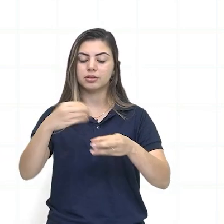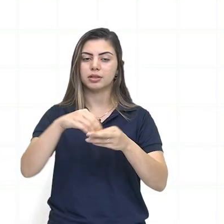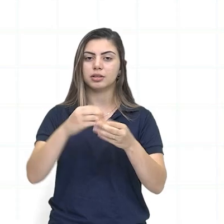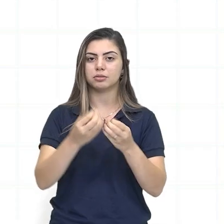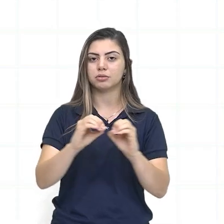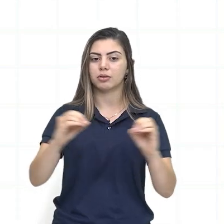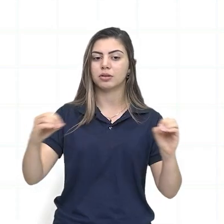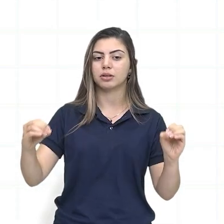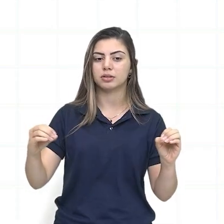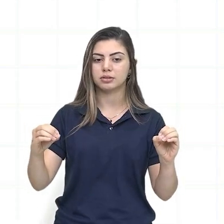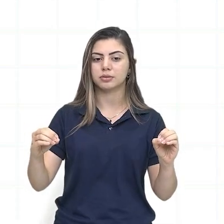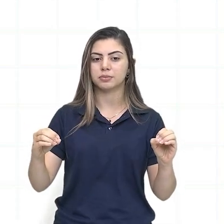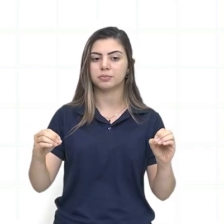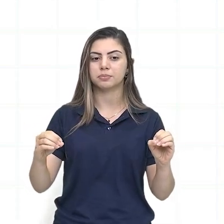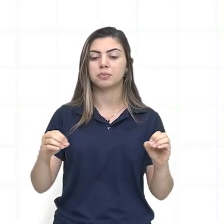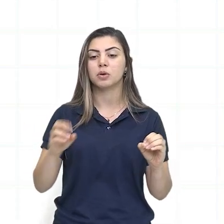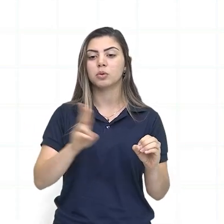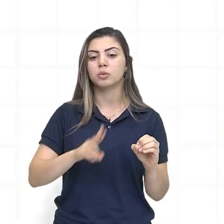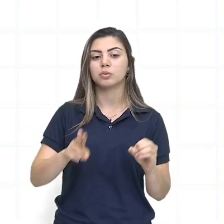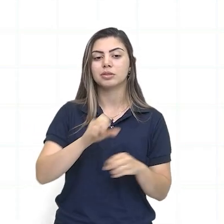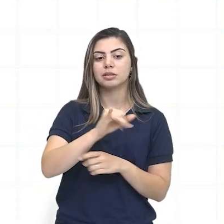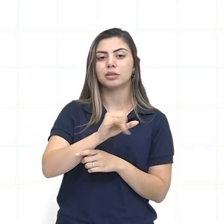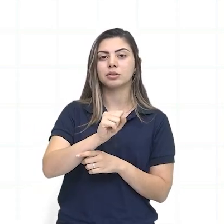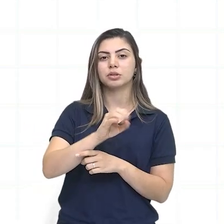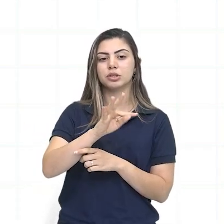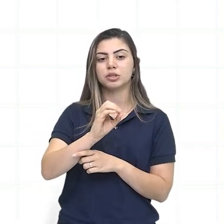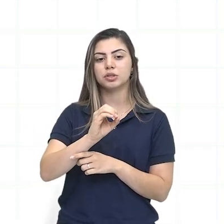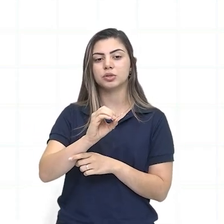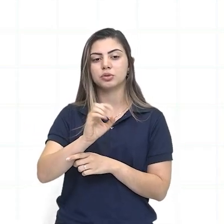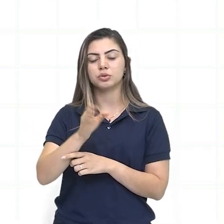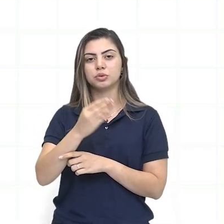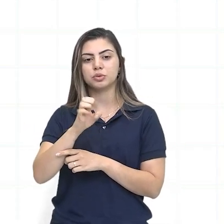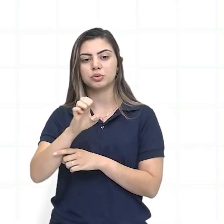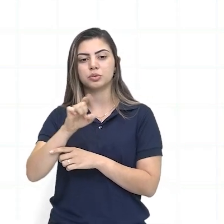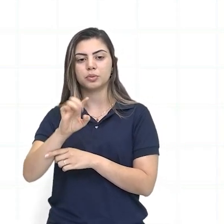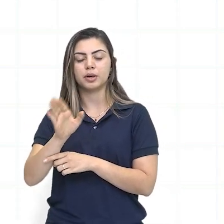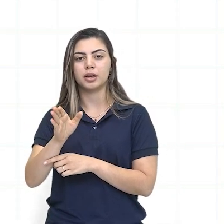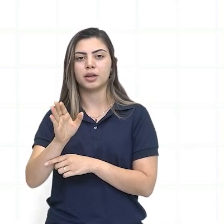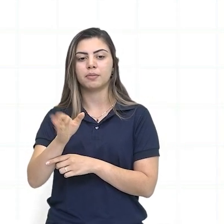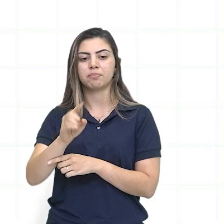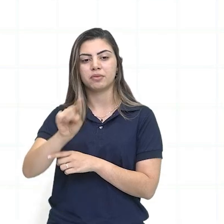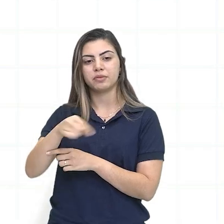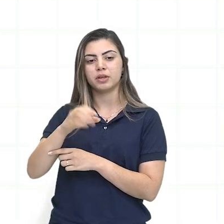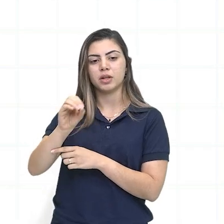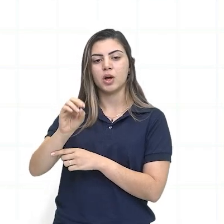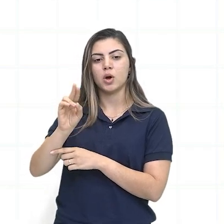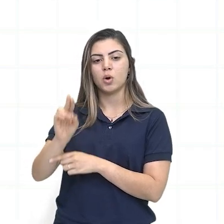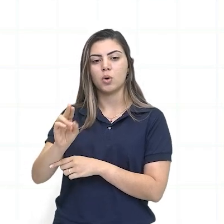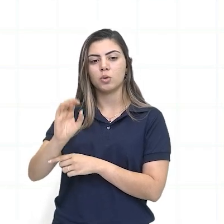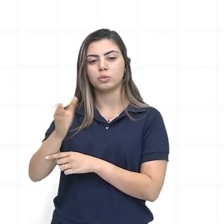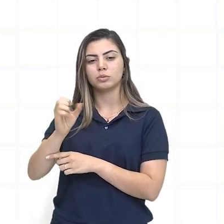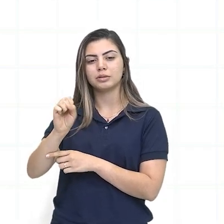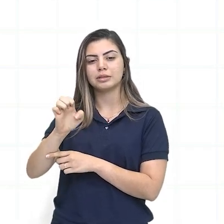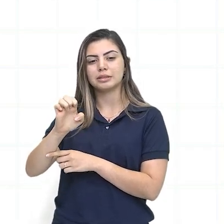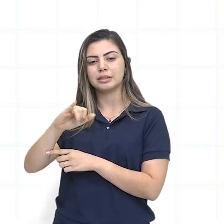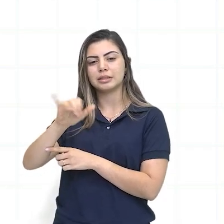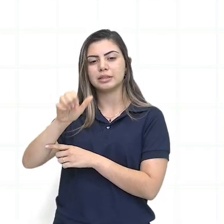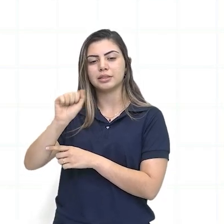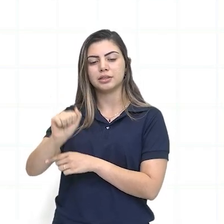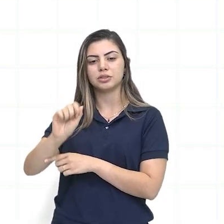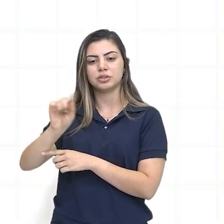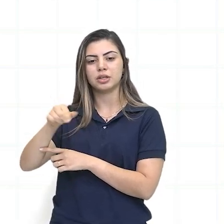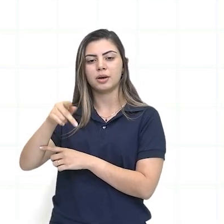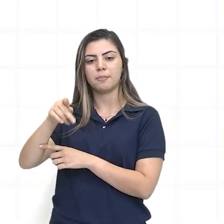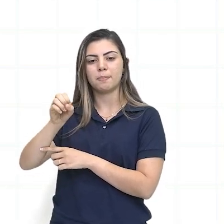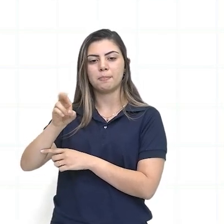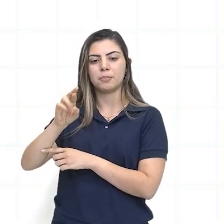ó. Isto é, ou seja, por exemplo, aliás, dizendo, certo?